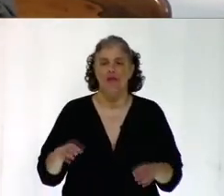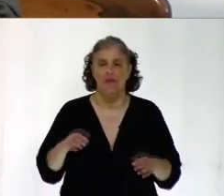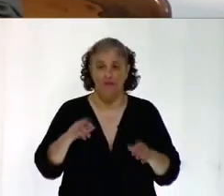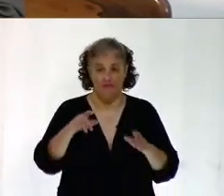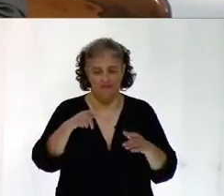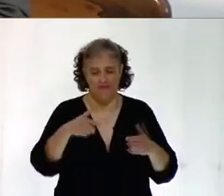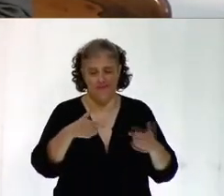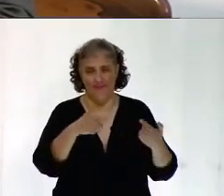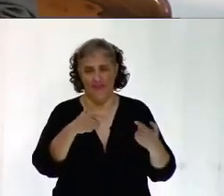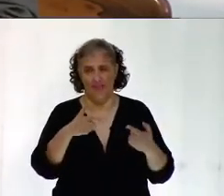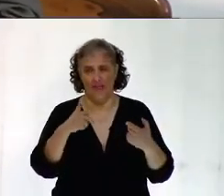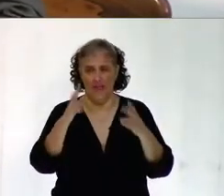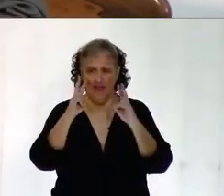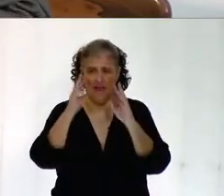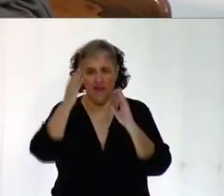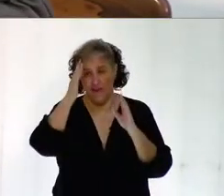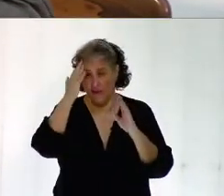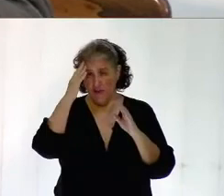segurança